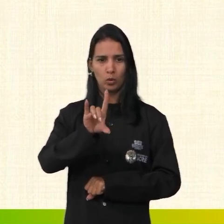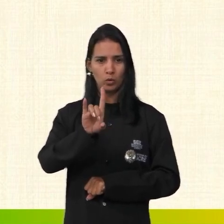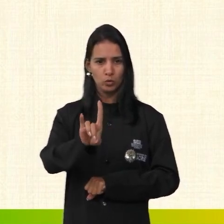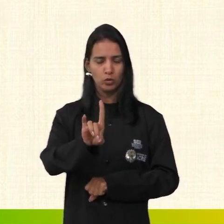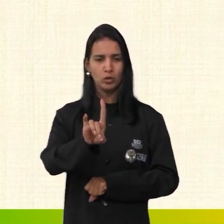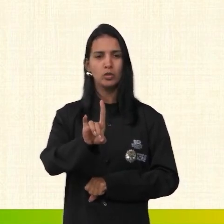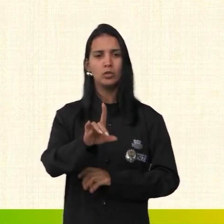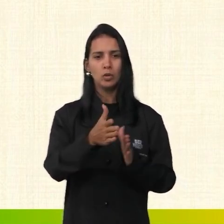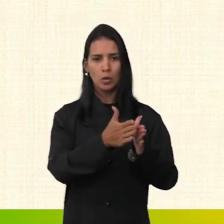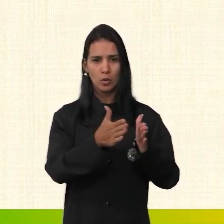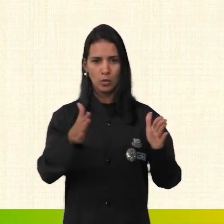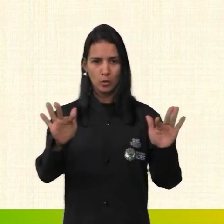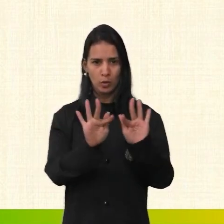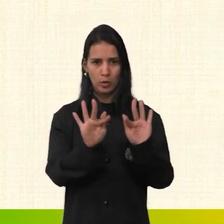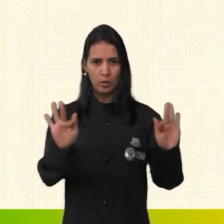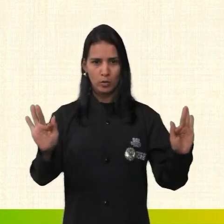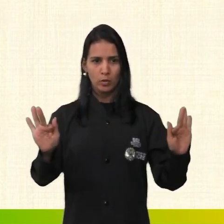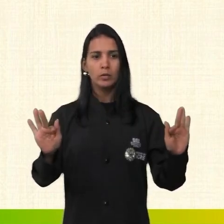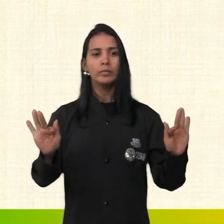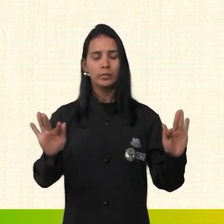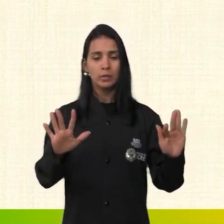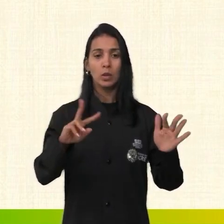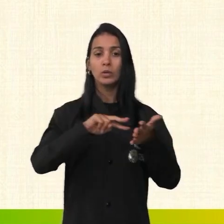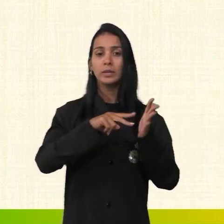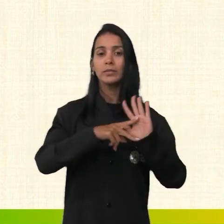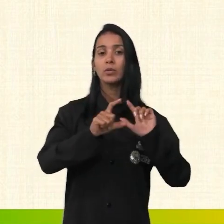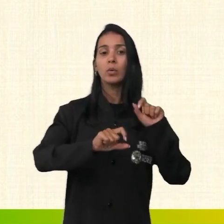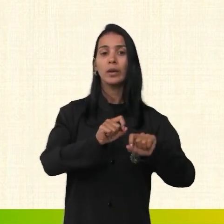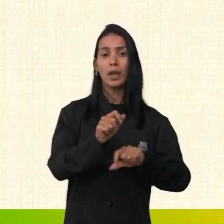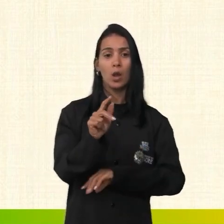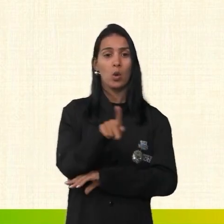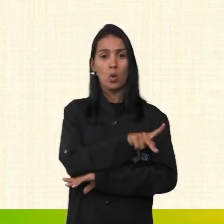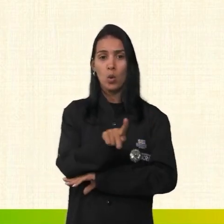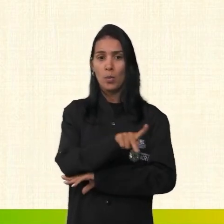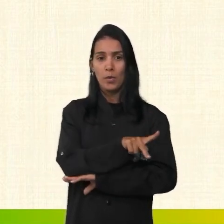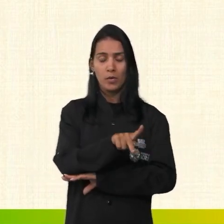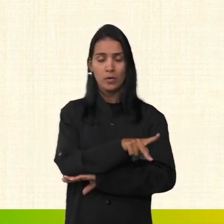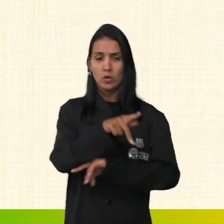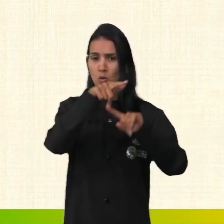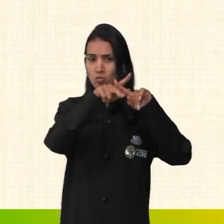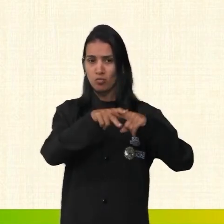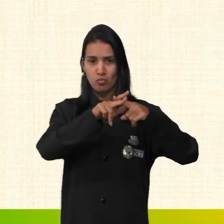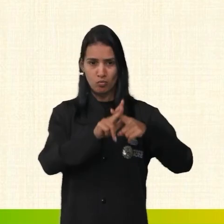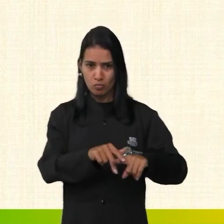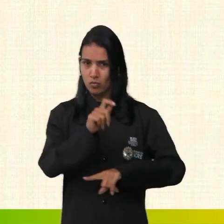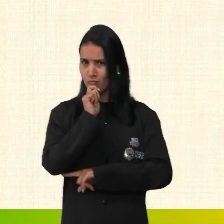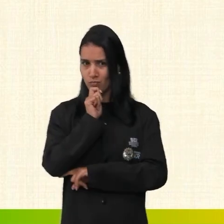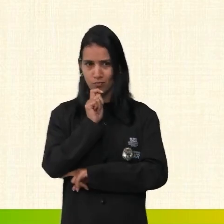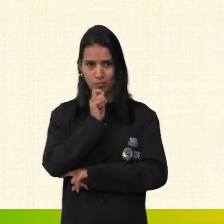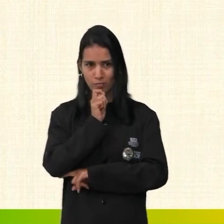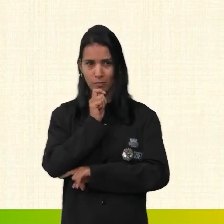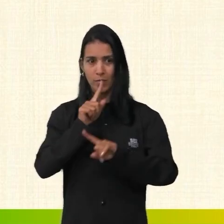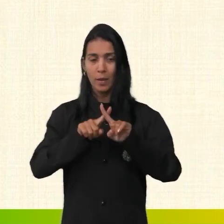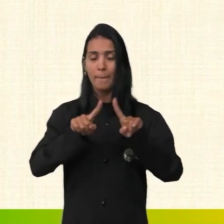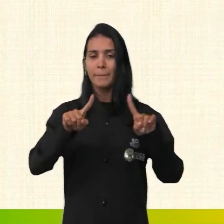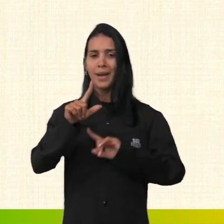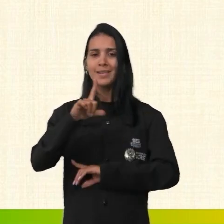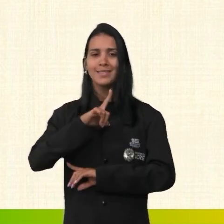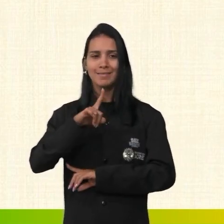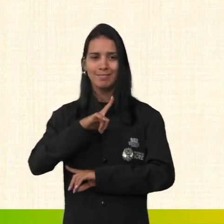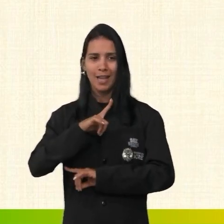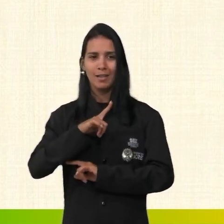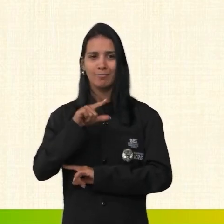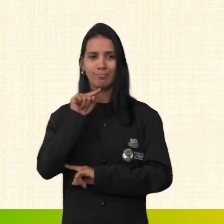professor não corrigiu o teste, né, as provas. Nós temos o didn't, mas ao mesmo tempo nós temos